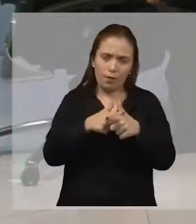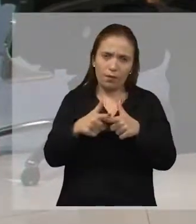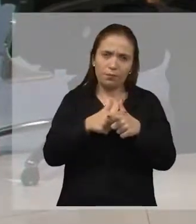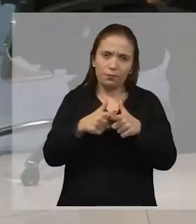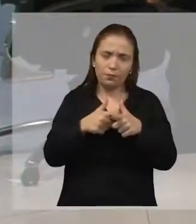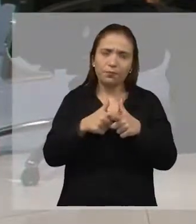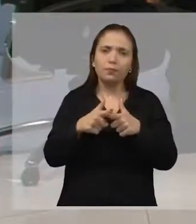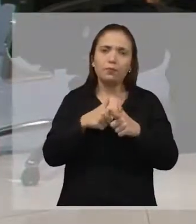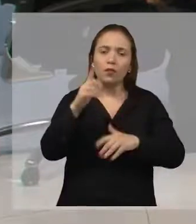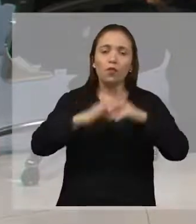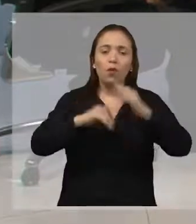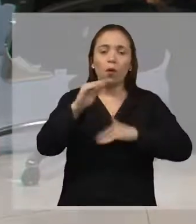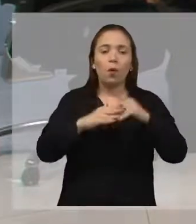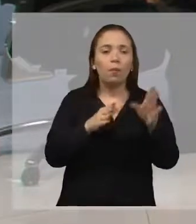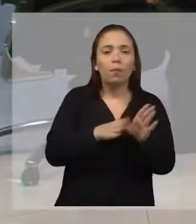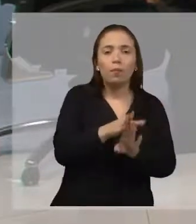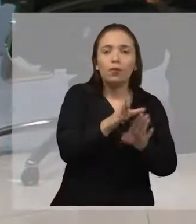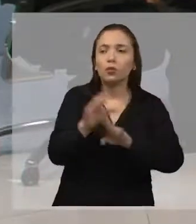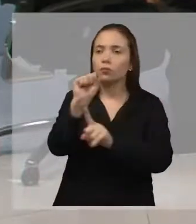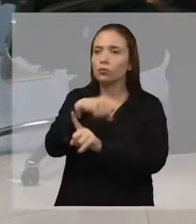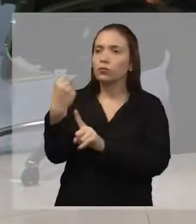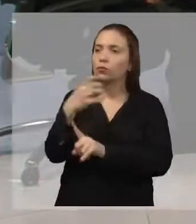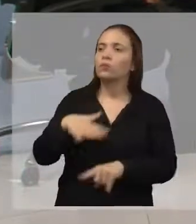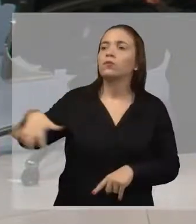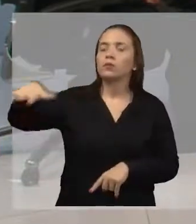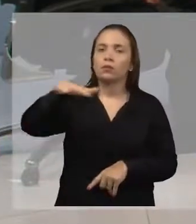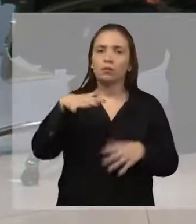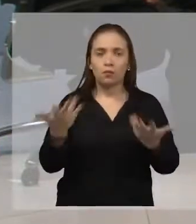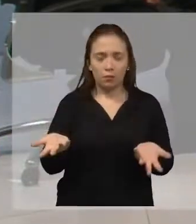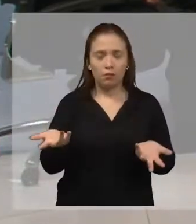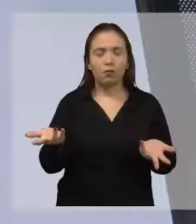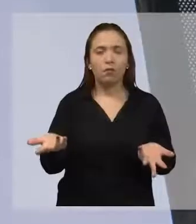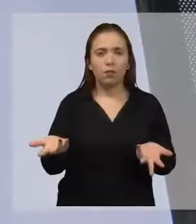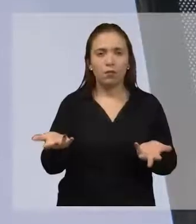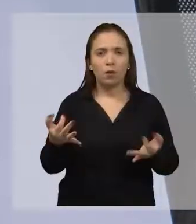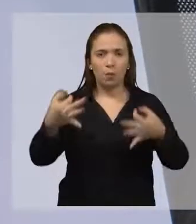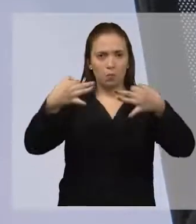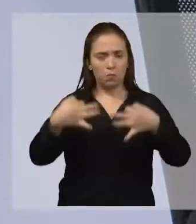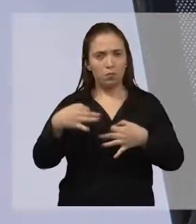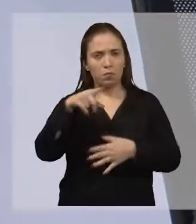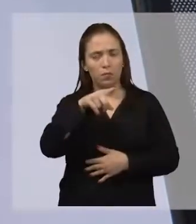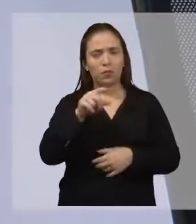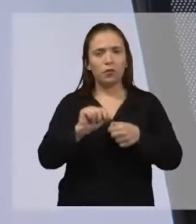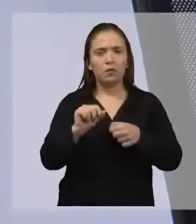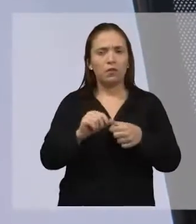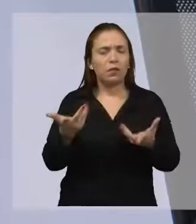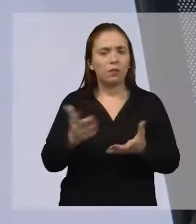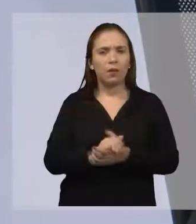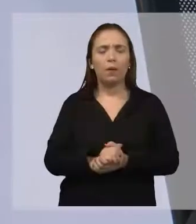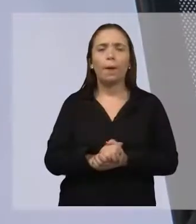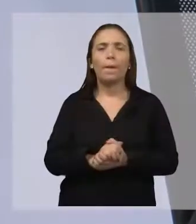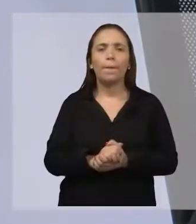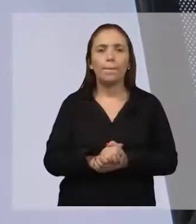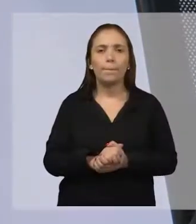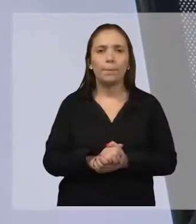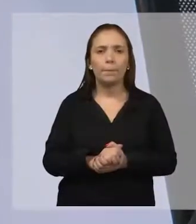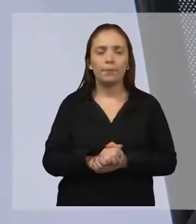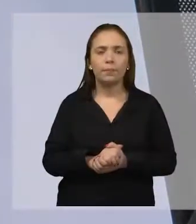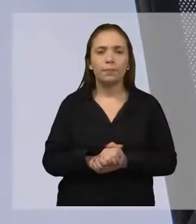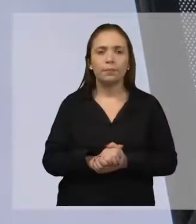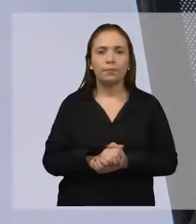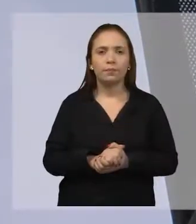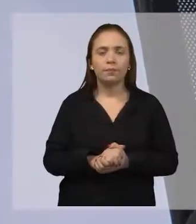o brasileiro. Aqui nós tínhamos uma enxurrada de cartas de alforria, tal.